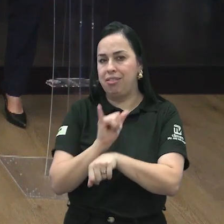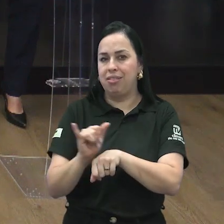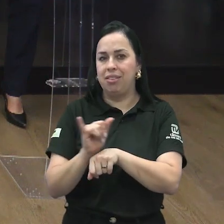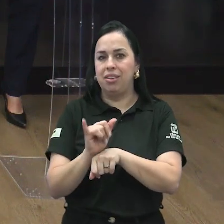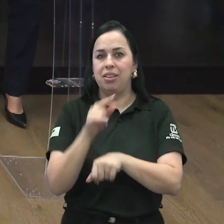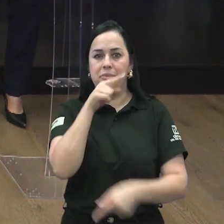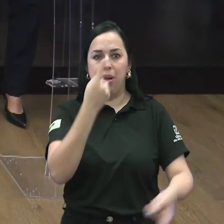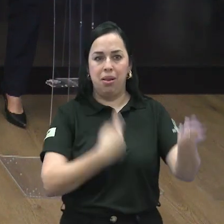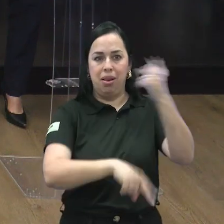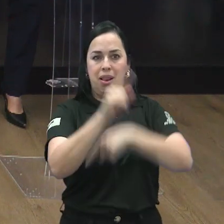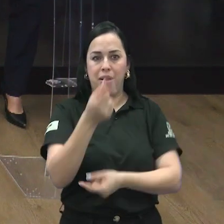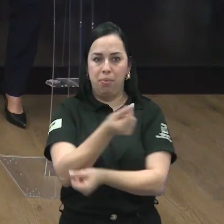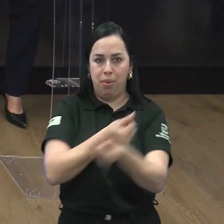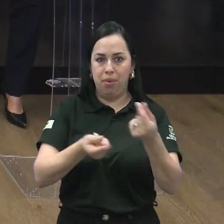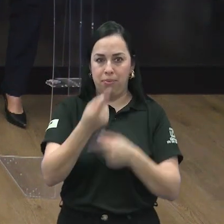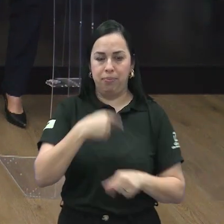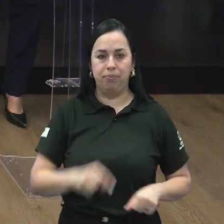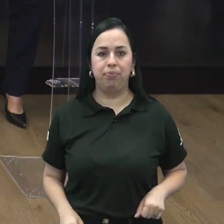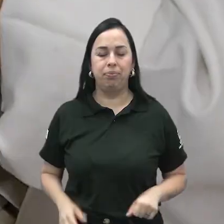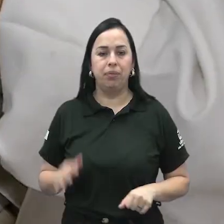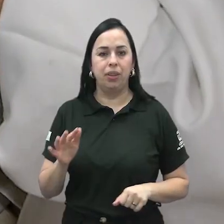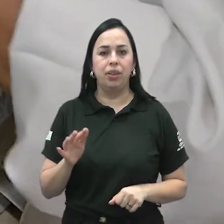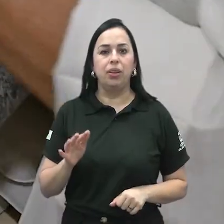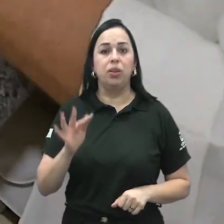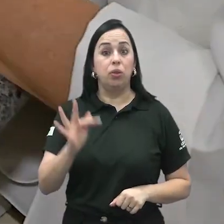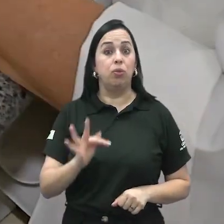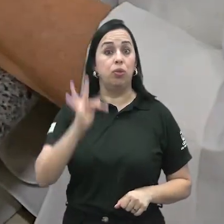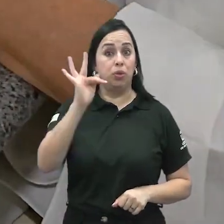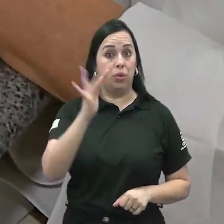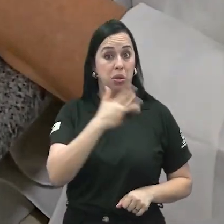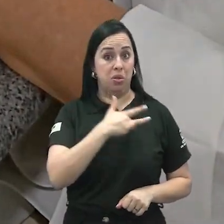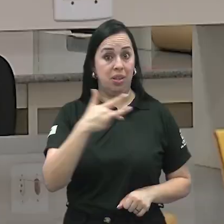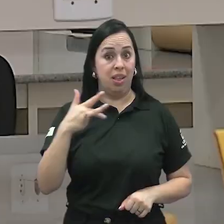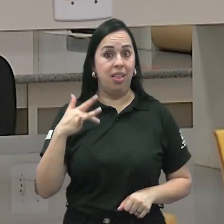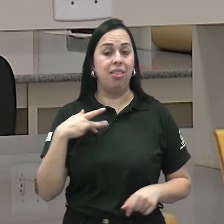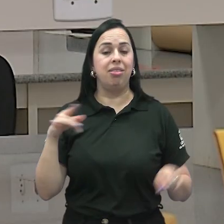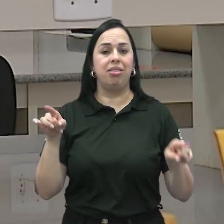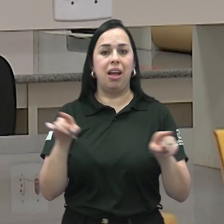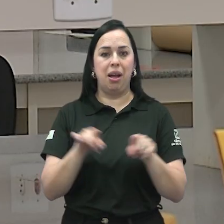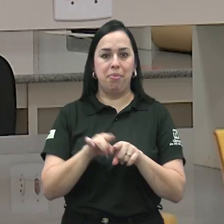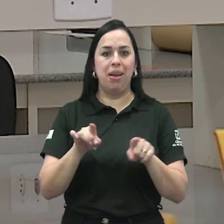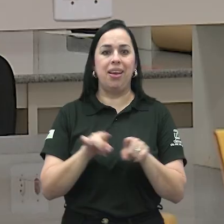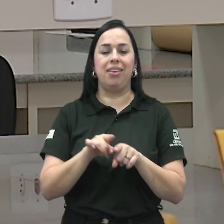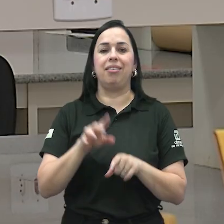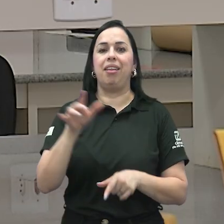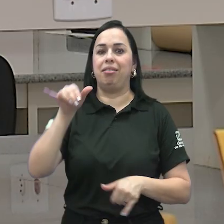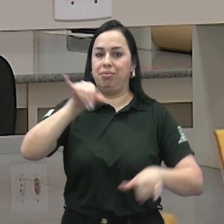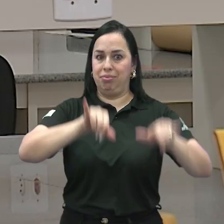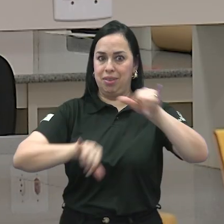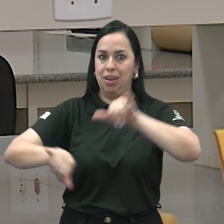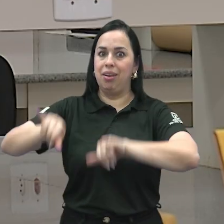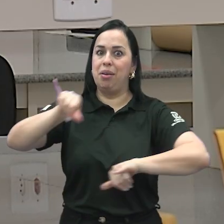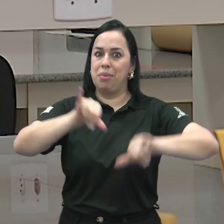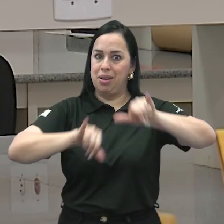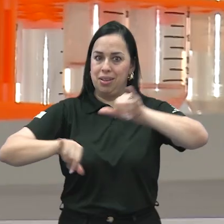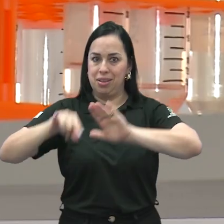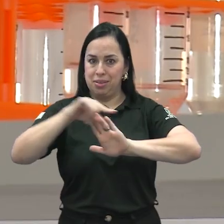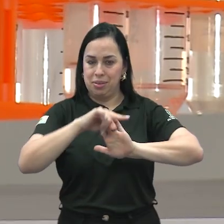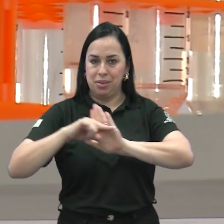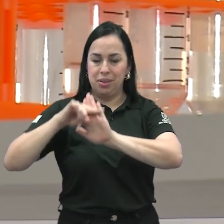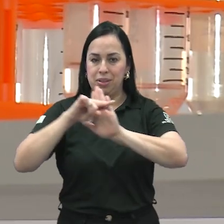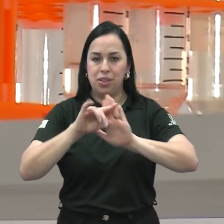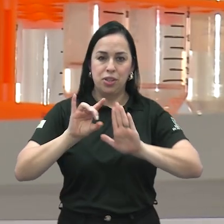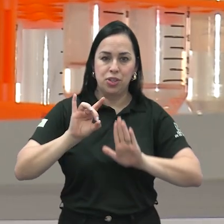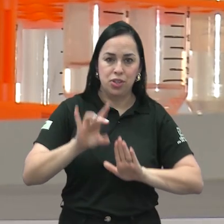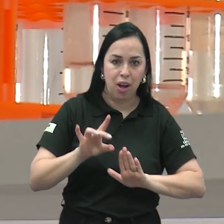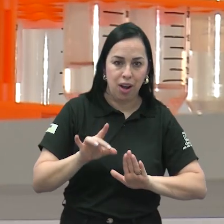e impulsionar a geração de negócios. O futuro da saúde também está dentro dos laboratórios. E não